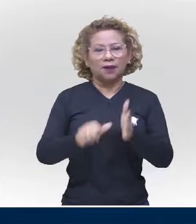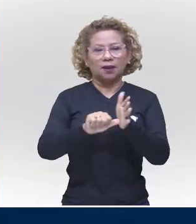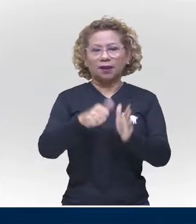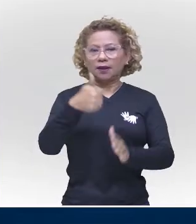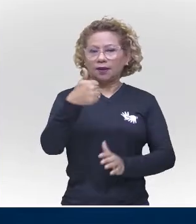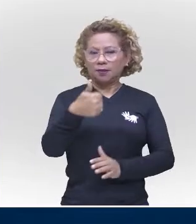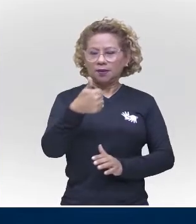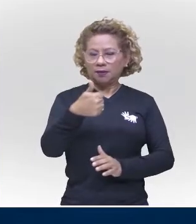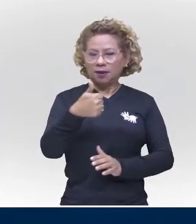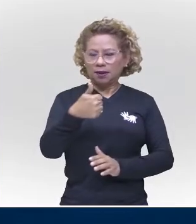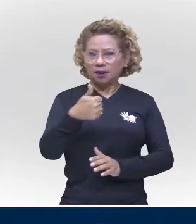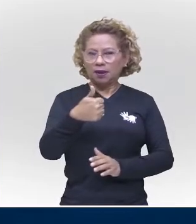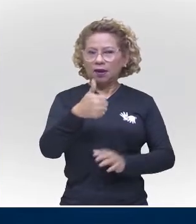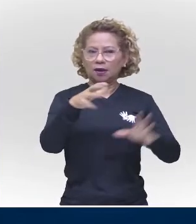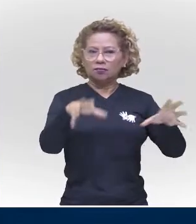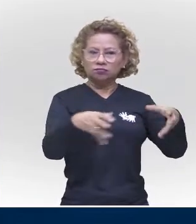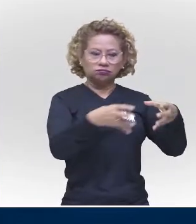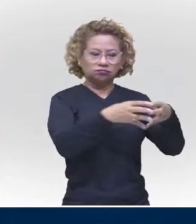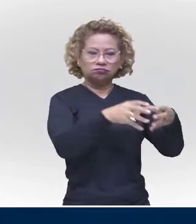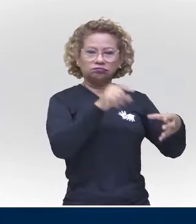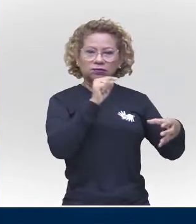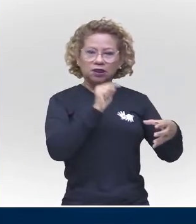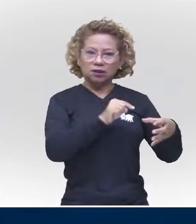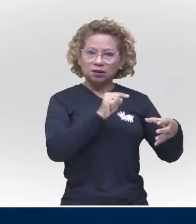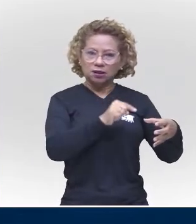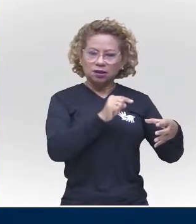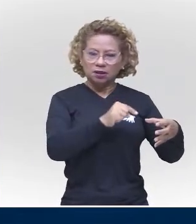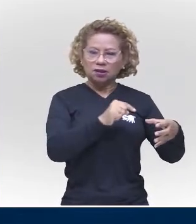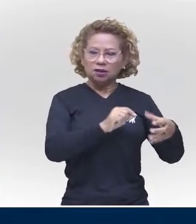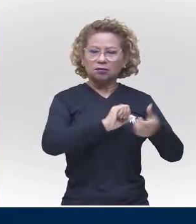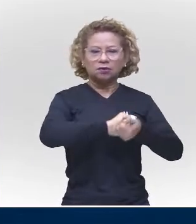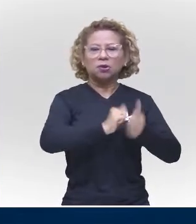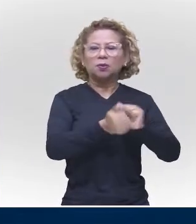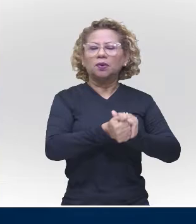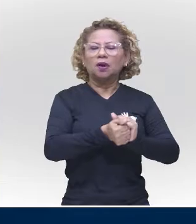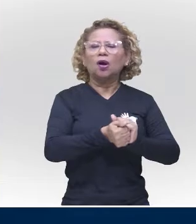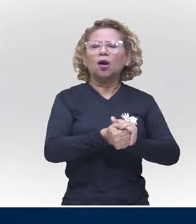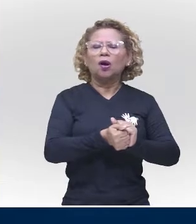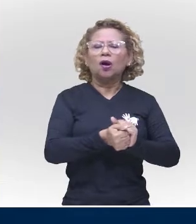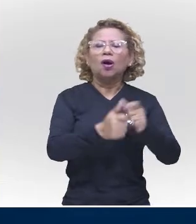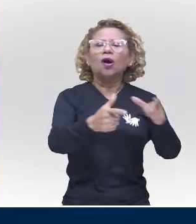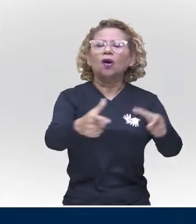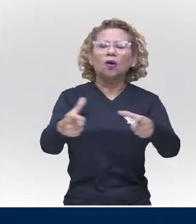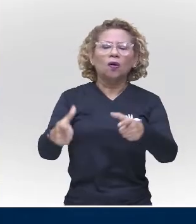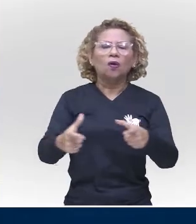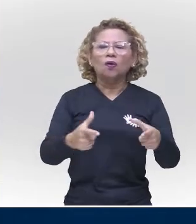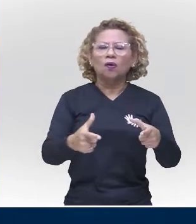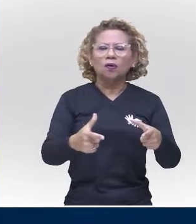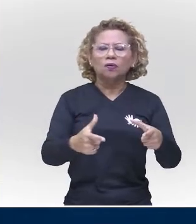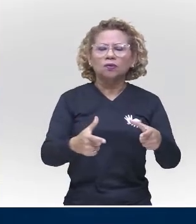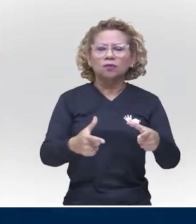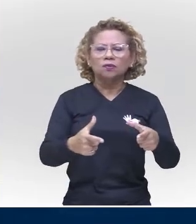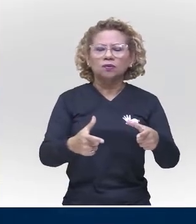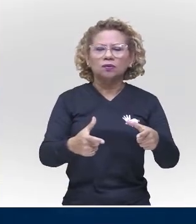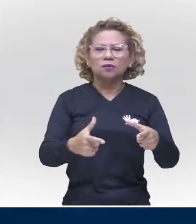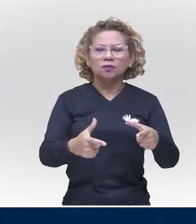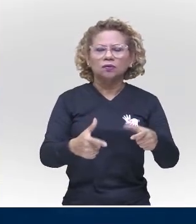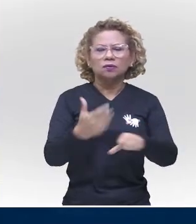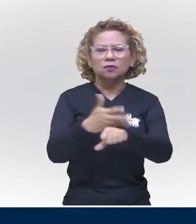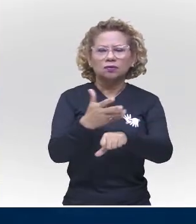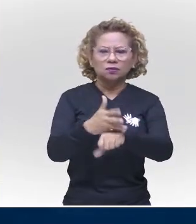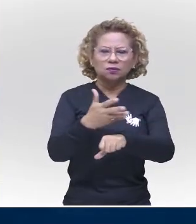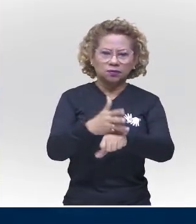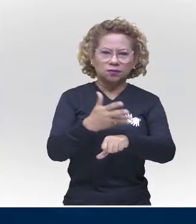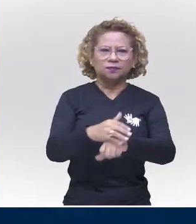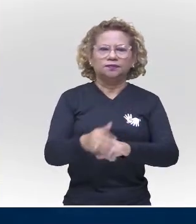classificação, ela vai nos falar a respeito do local onde esse esporte ele é praticado.